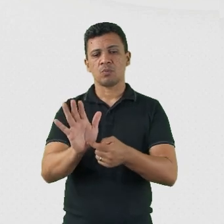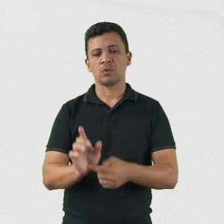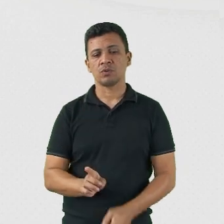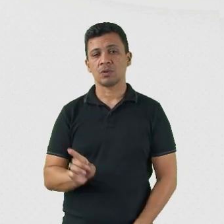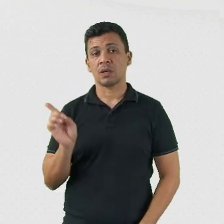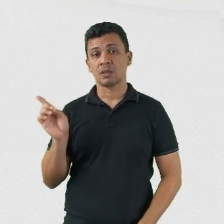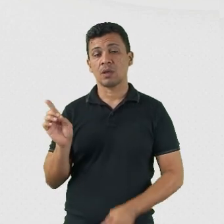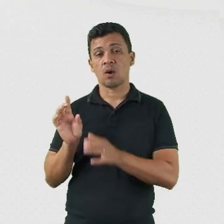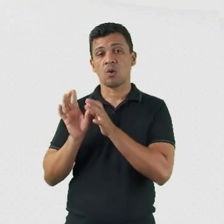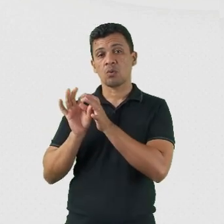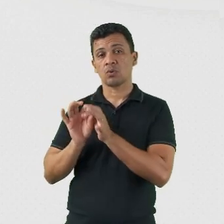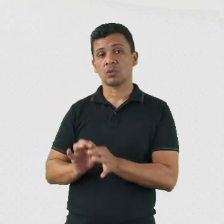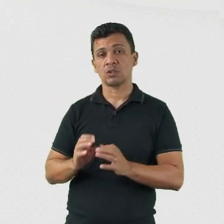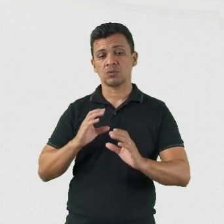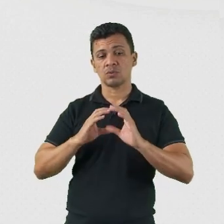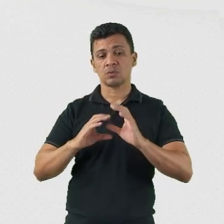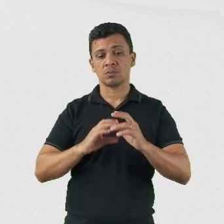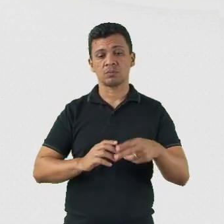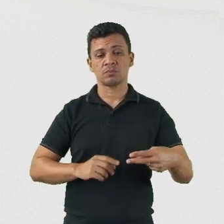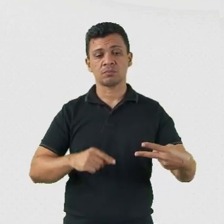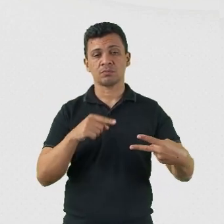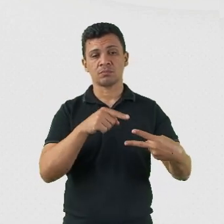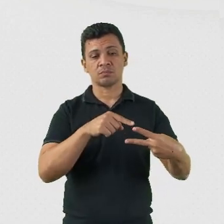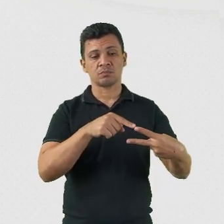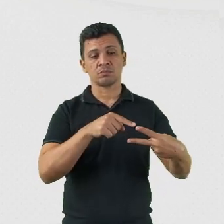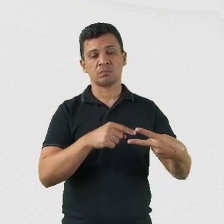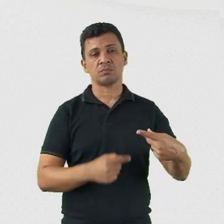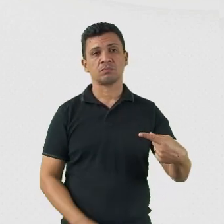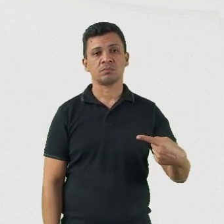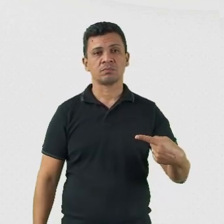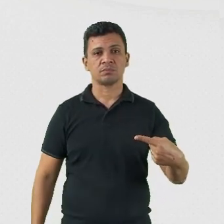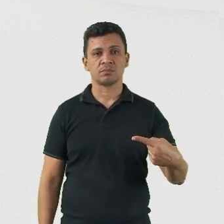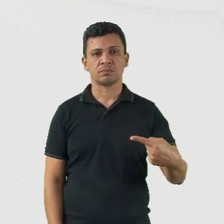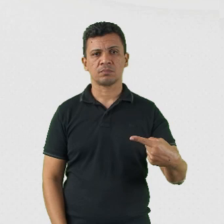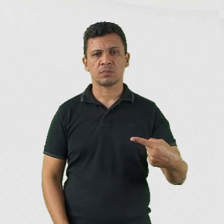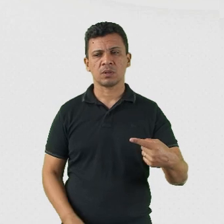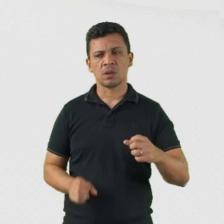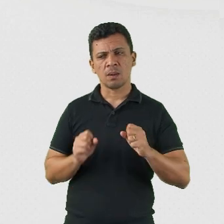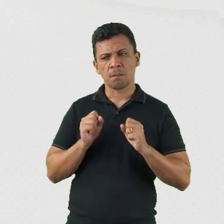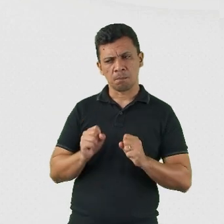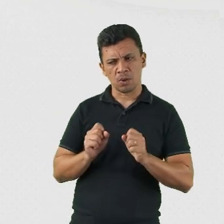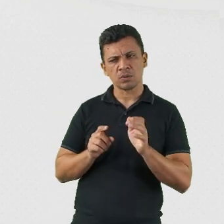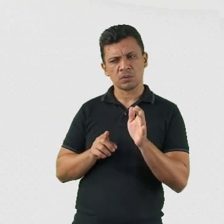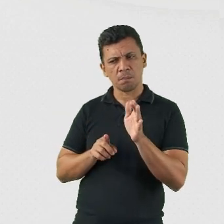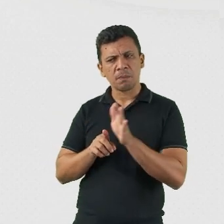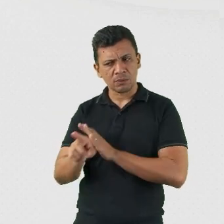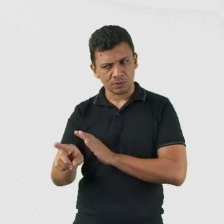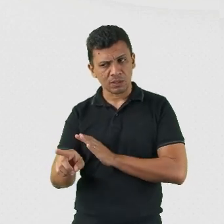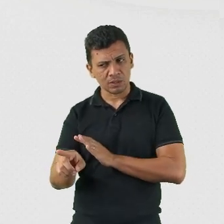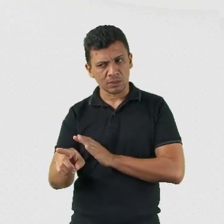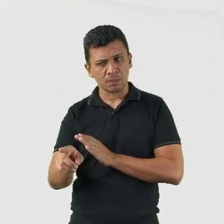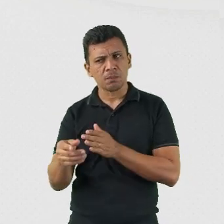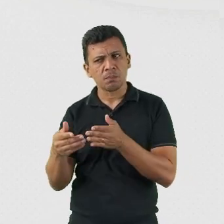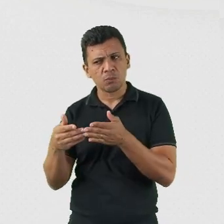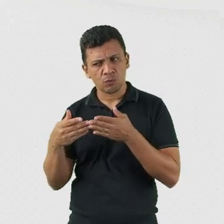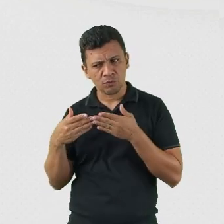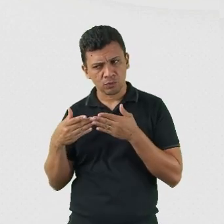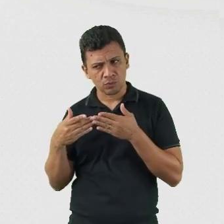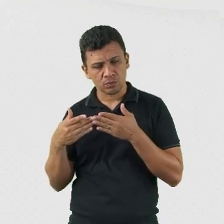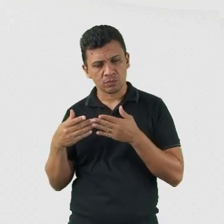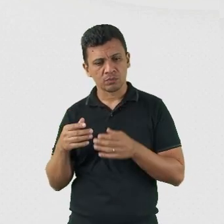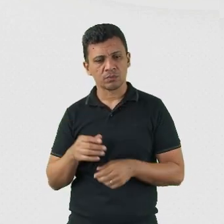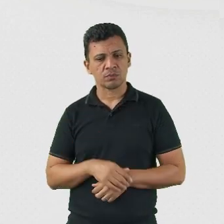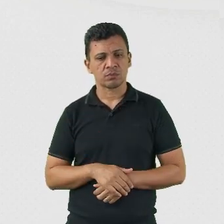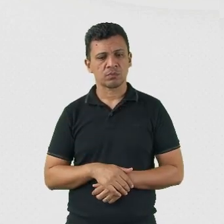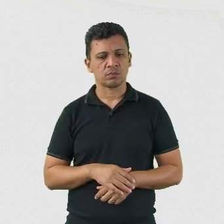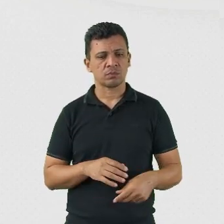no contexto da comunicação. Ó. Can I ask you something, please? Posso te perguntar uma coisa, por favor?